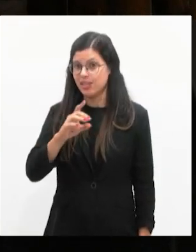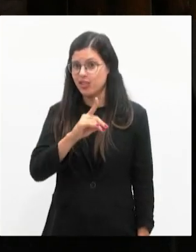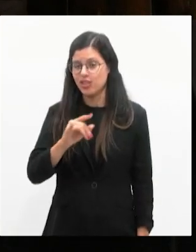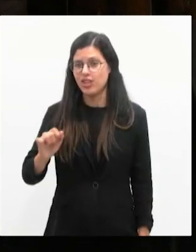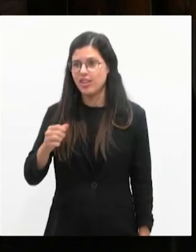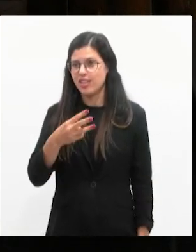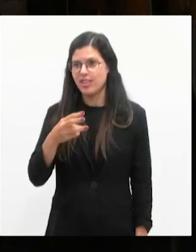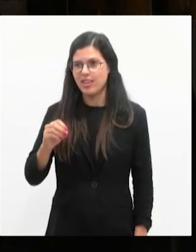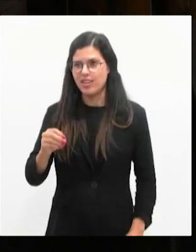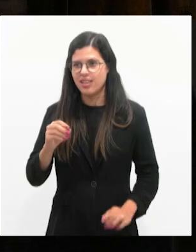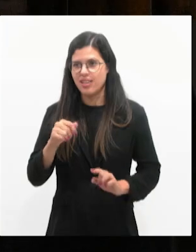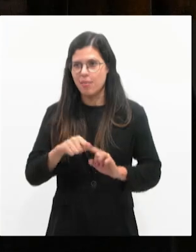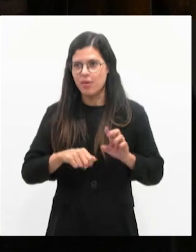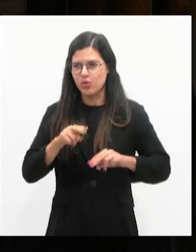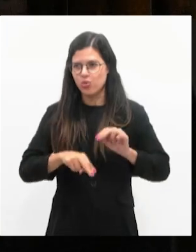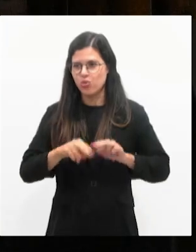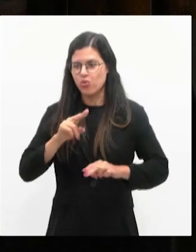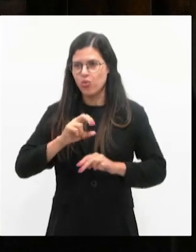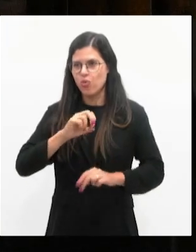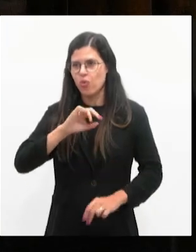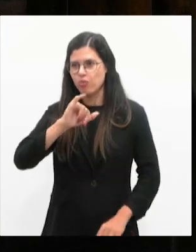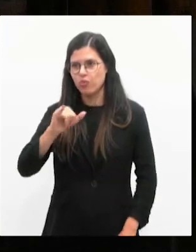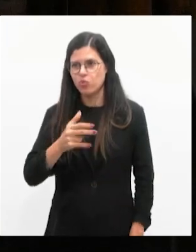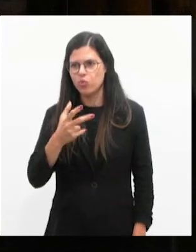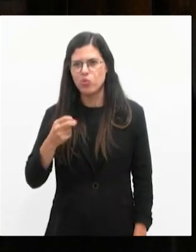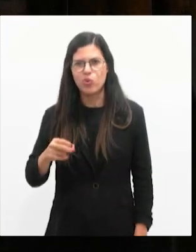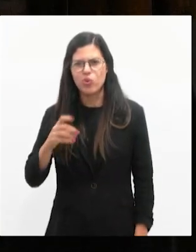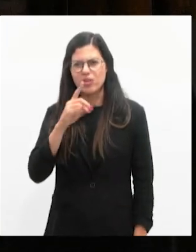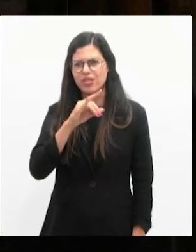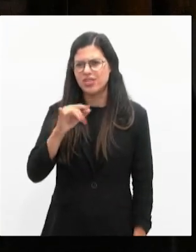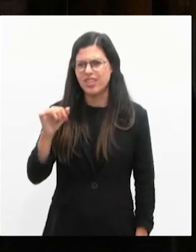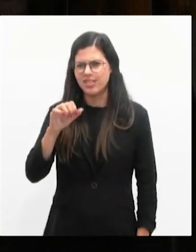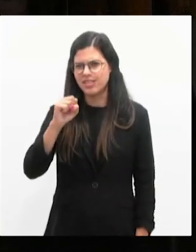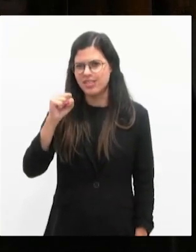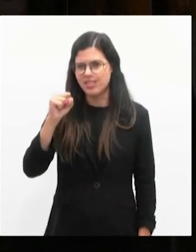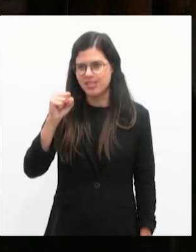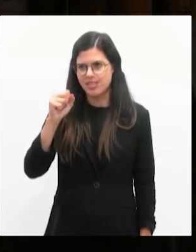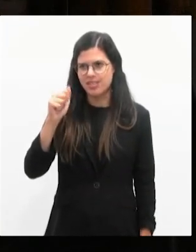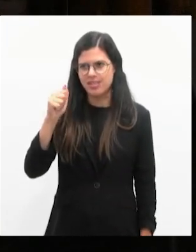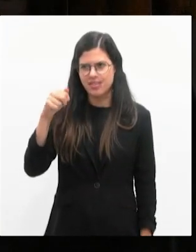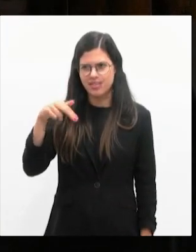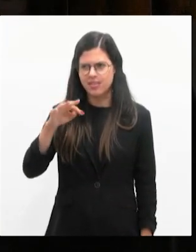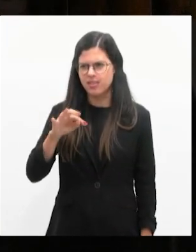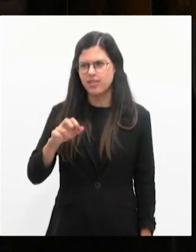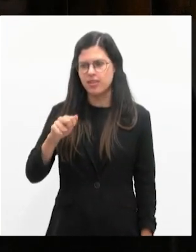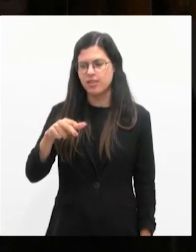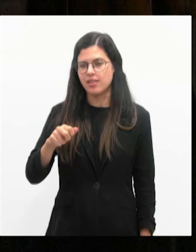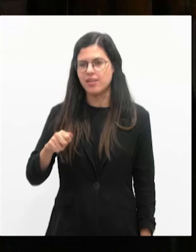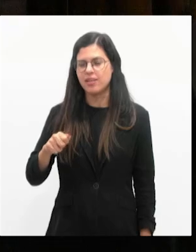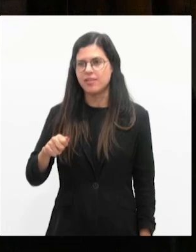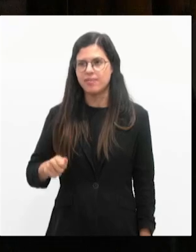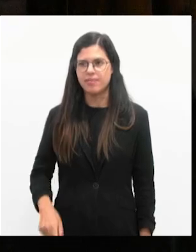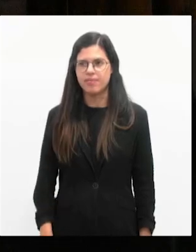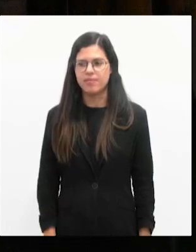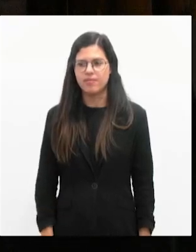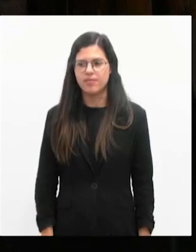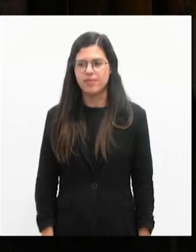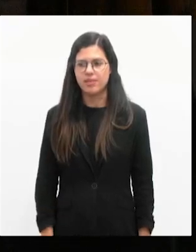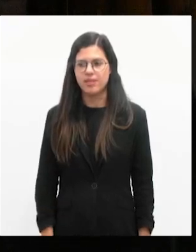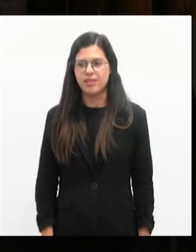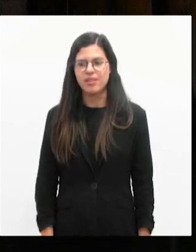de julho, é dia de Santa Ana. Então, é um mês que tem